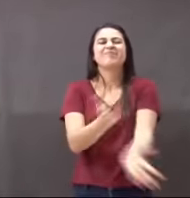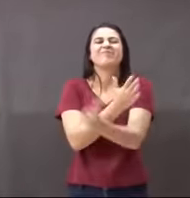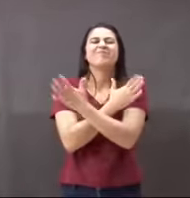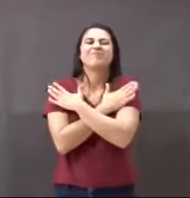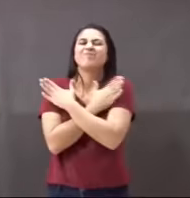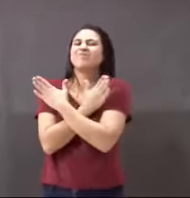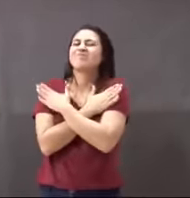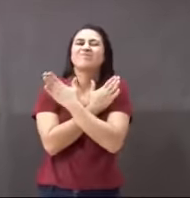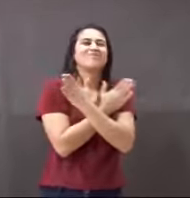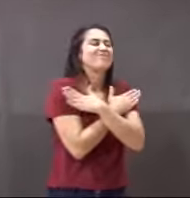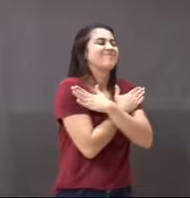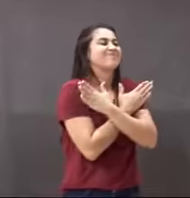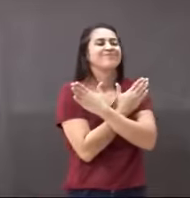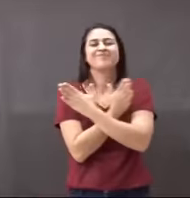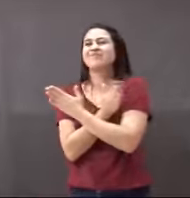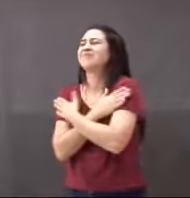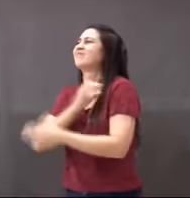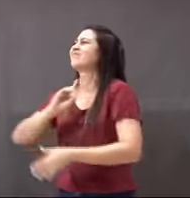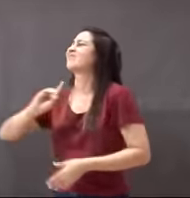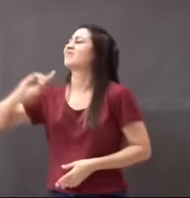hey, um abraço.